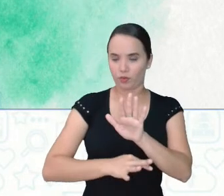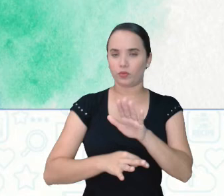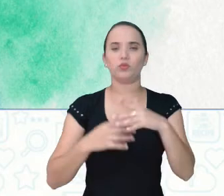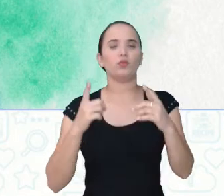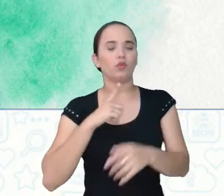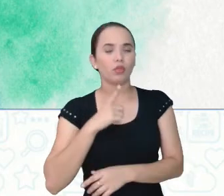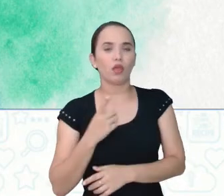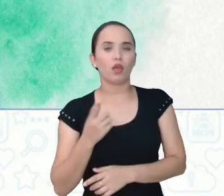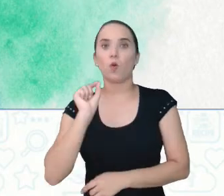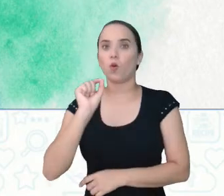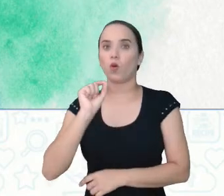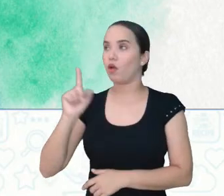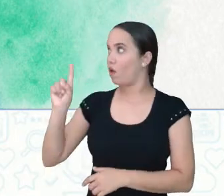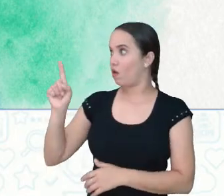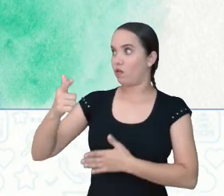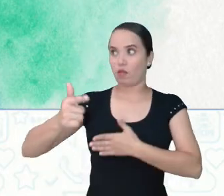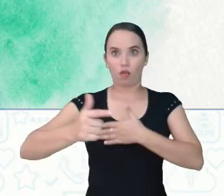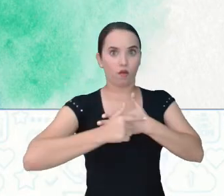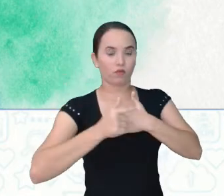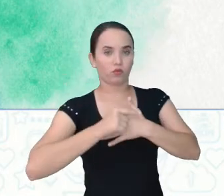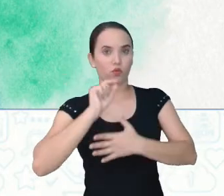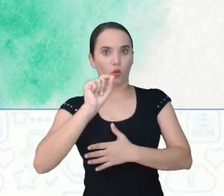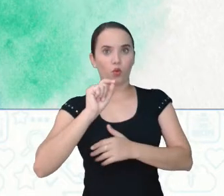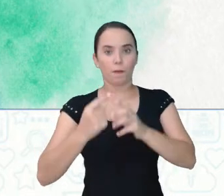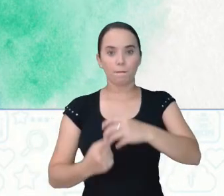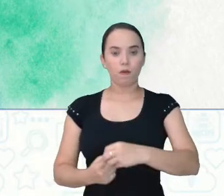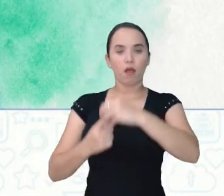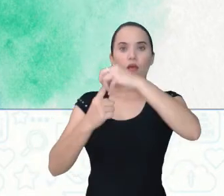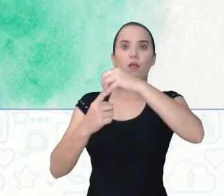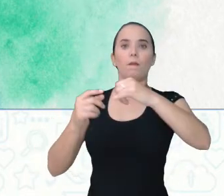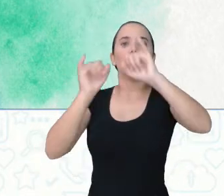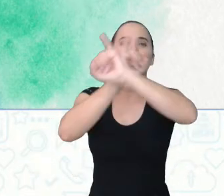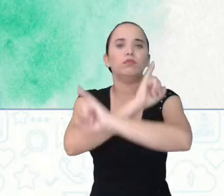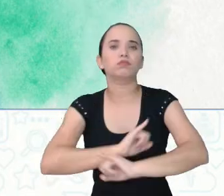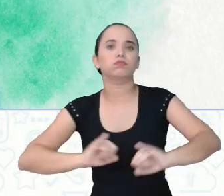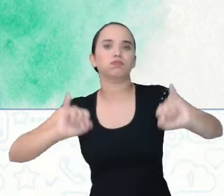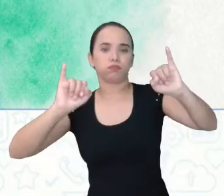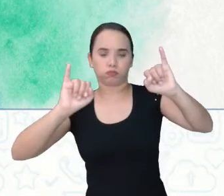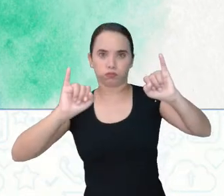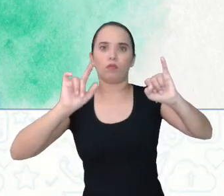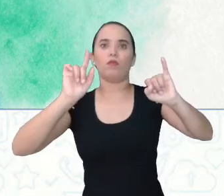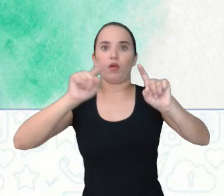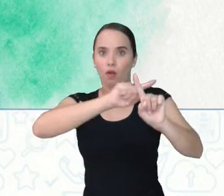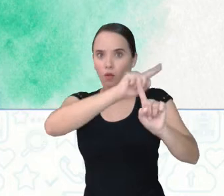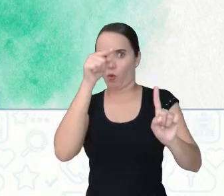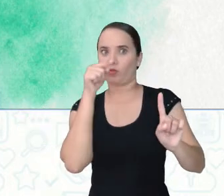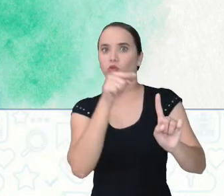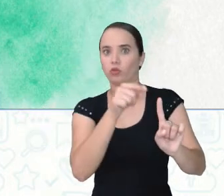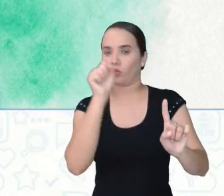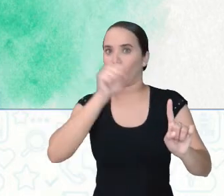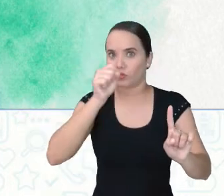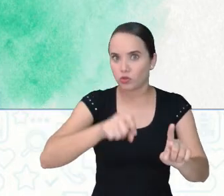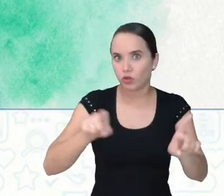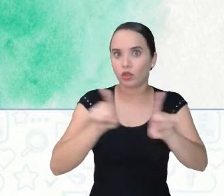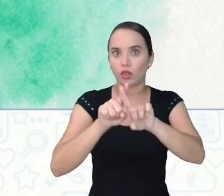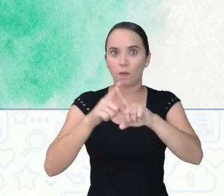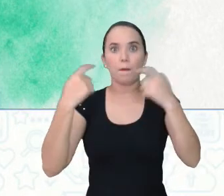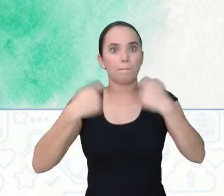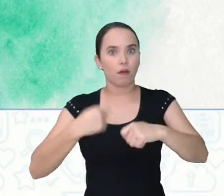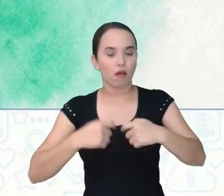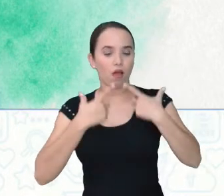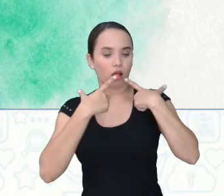a função principal de informar. É um texto objetivo, com linguagem clara e